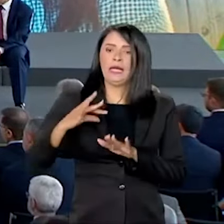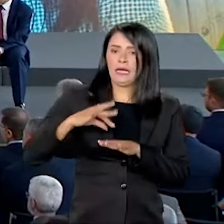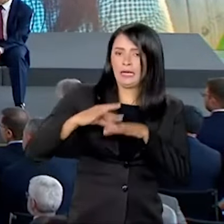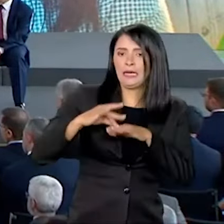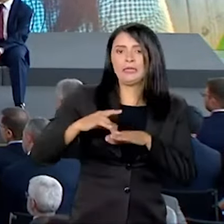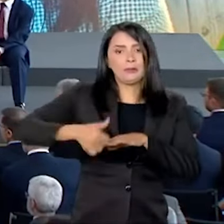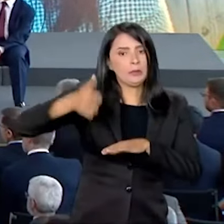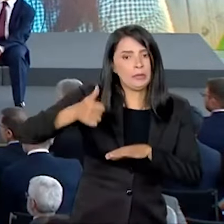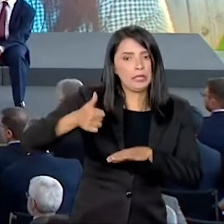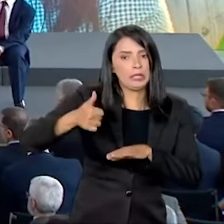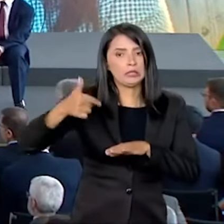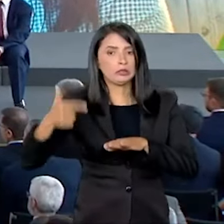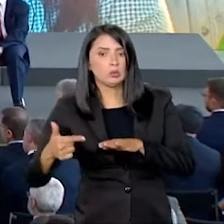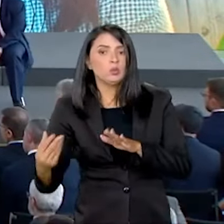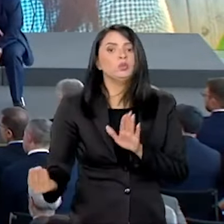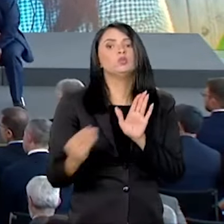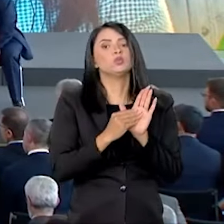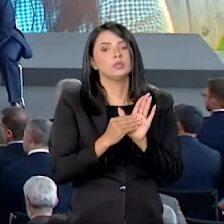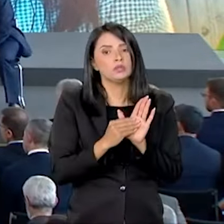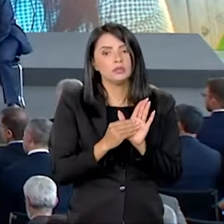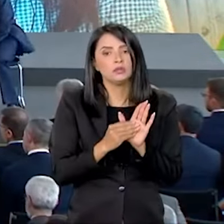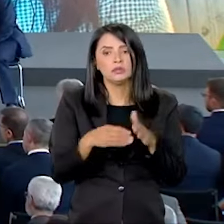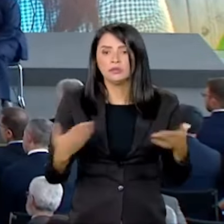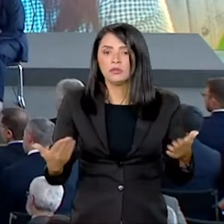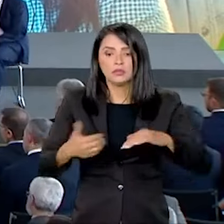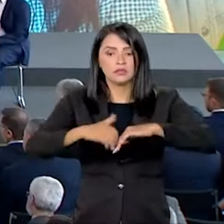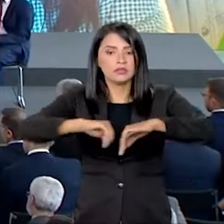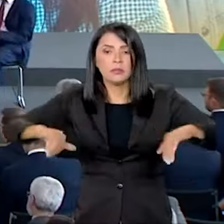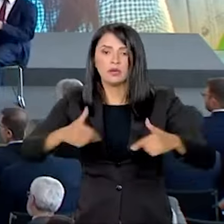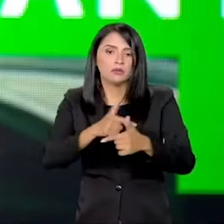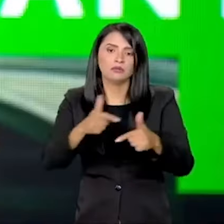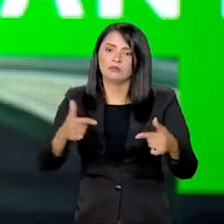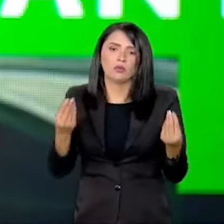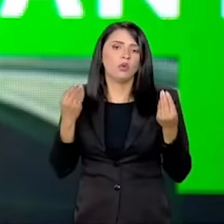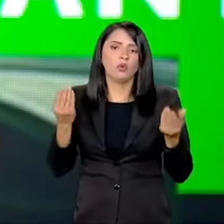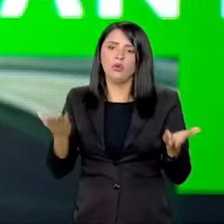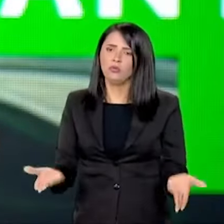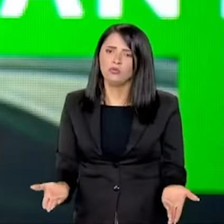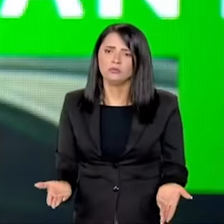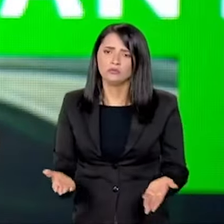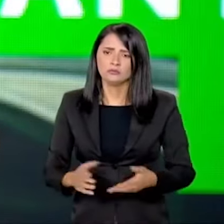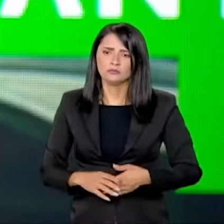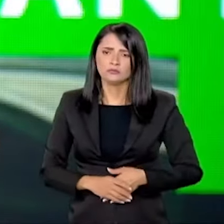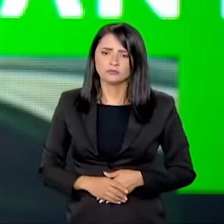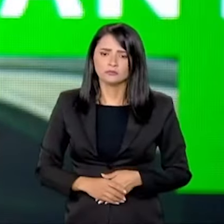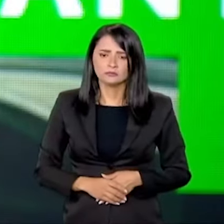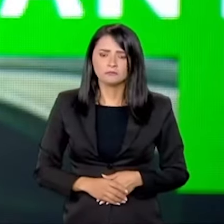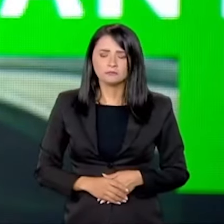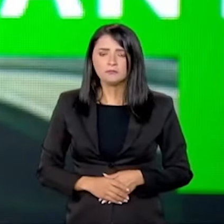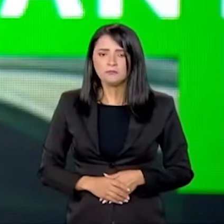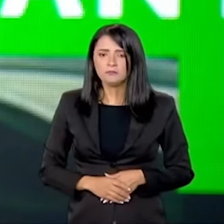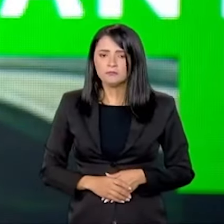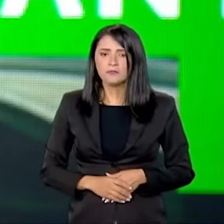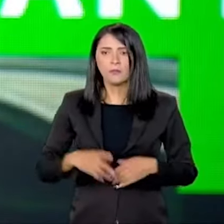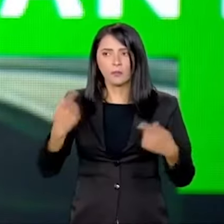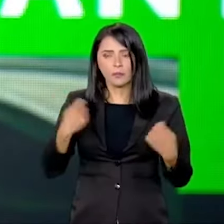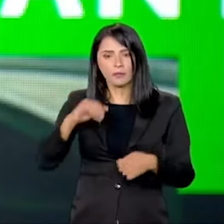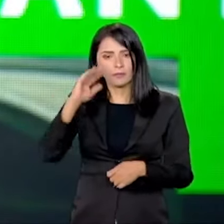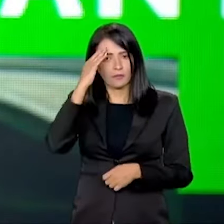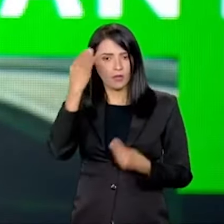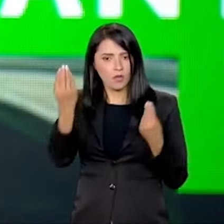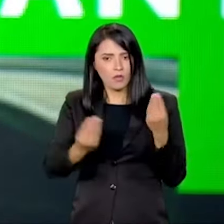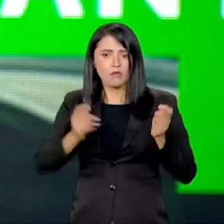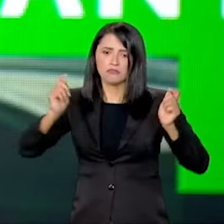carne de segunda. Na verdade, a gente não tem como separar essa coisa. Na verdade, é o seguinte, nós vamos ter que entender